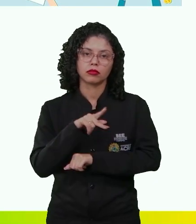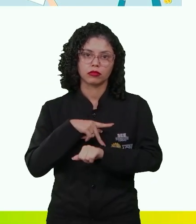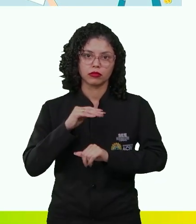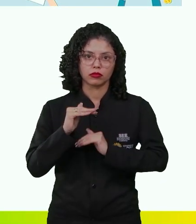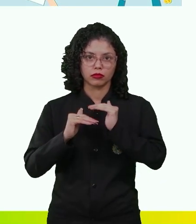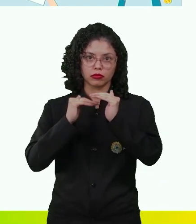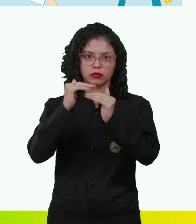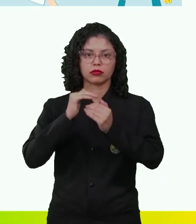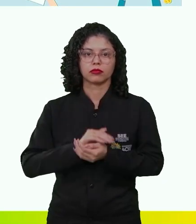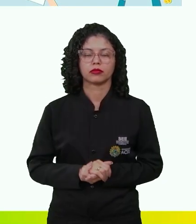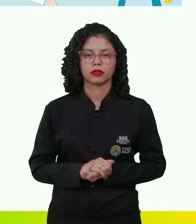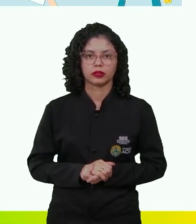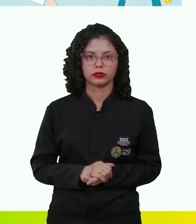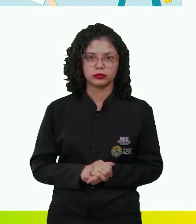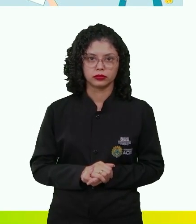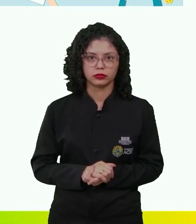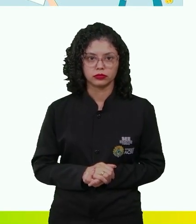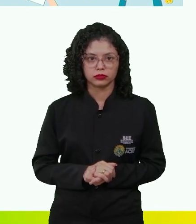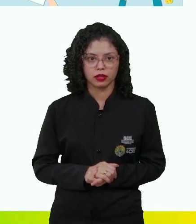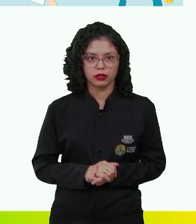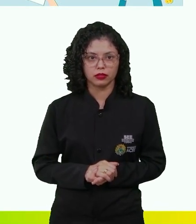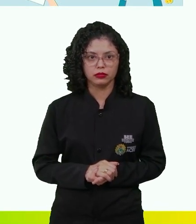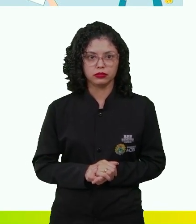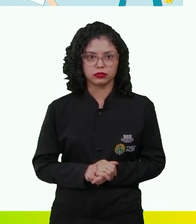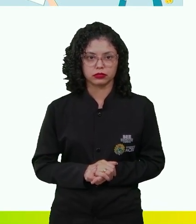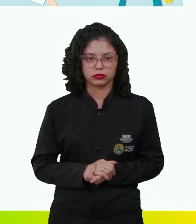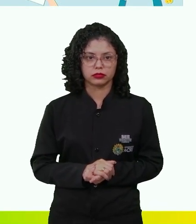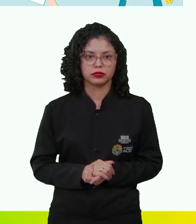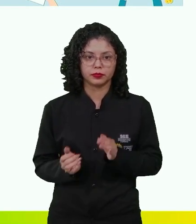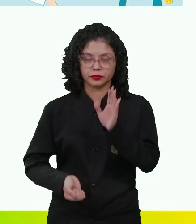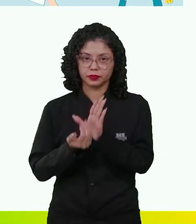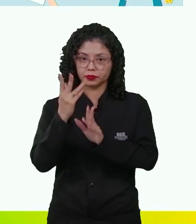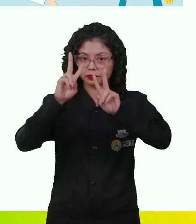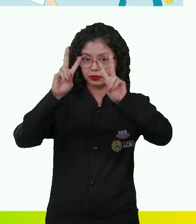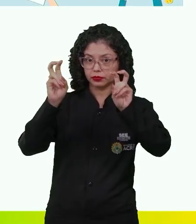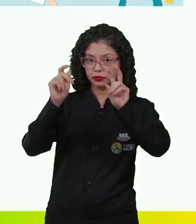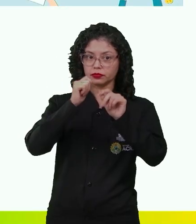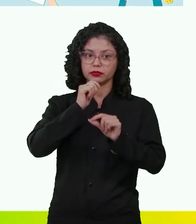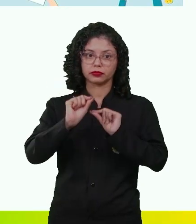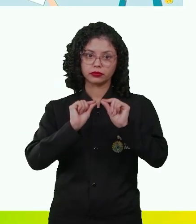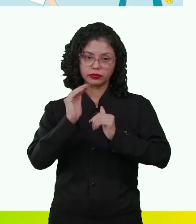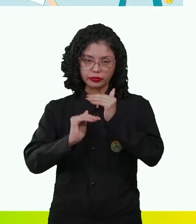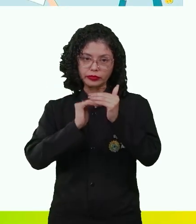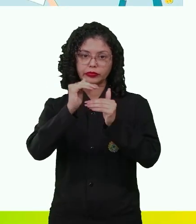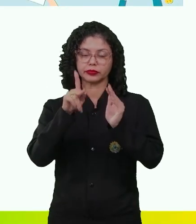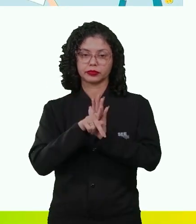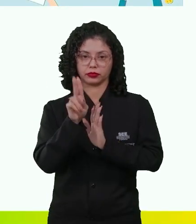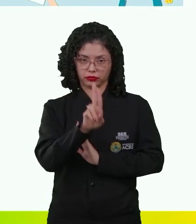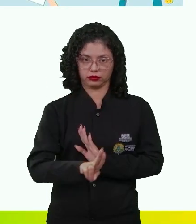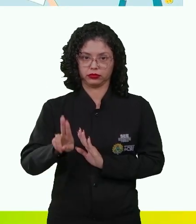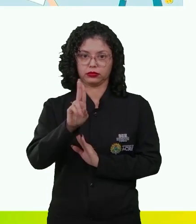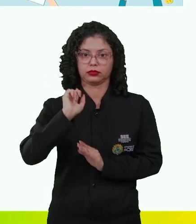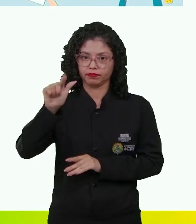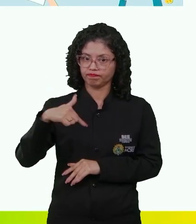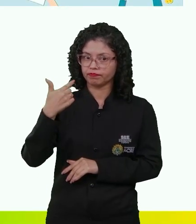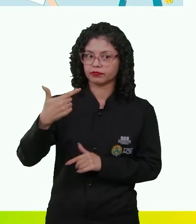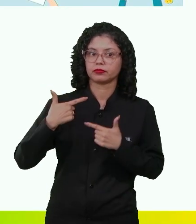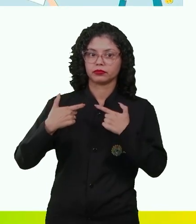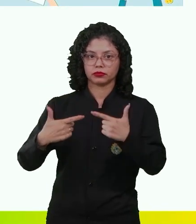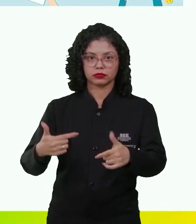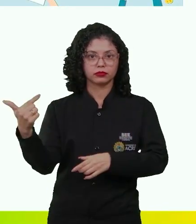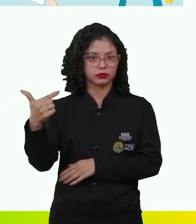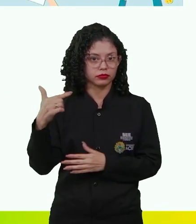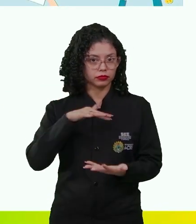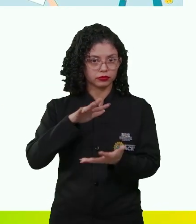países subdesenvolvidos. A origem desse termo, subdesenvolvido, foi utilizado após a